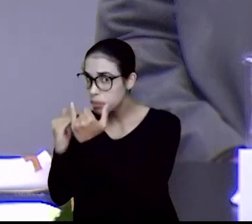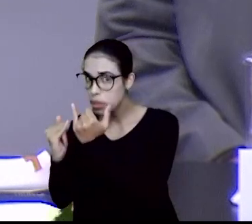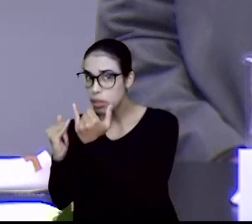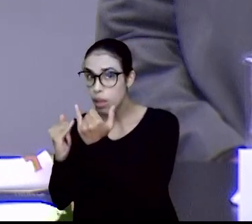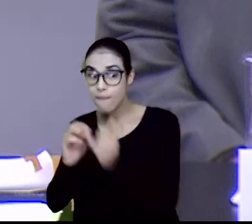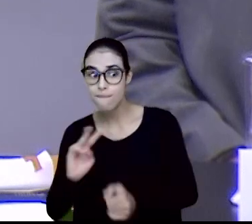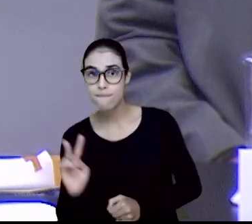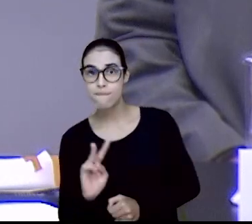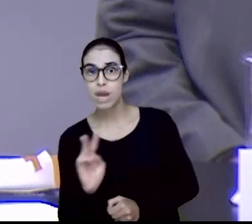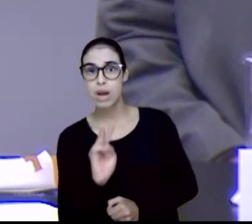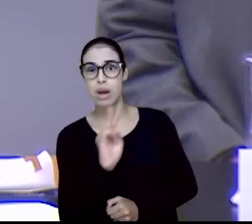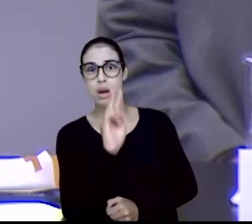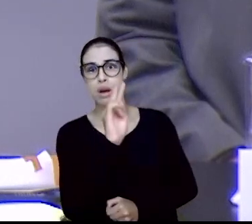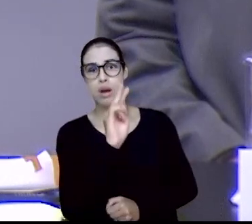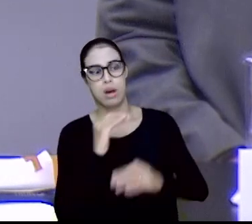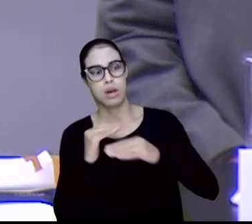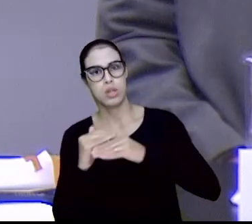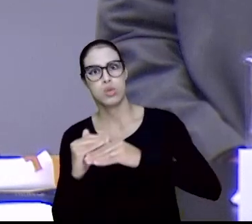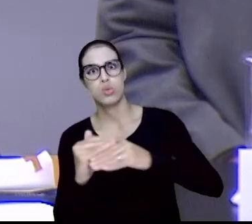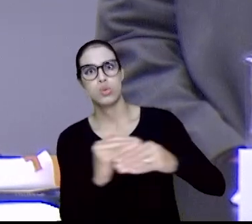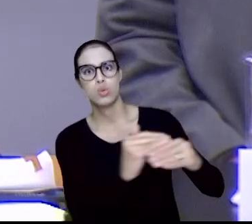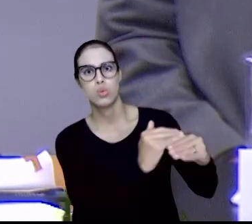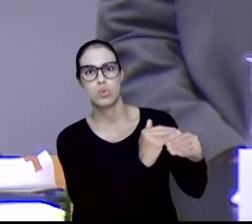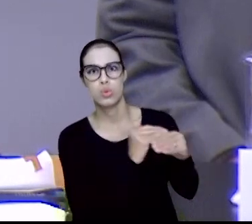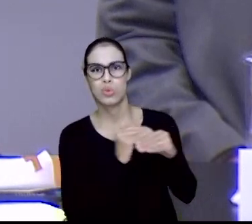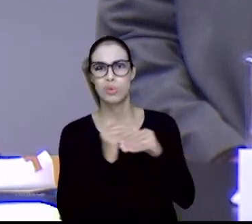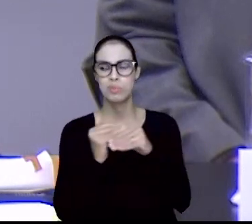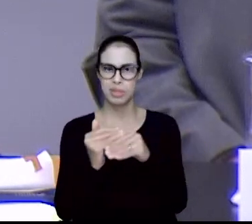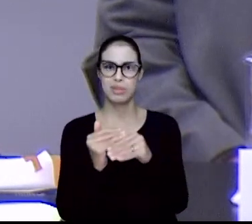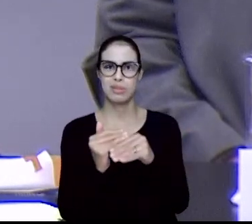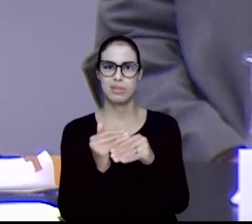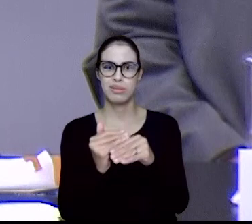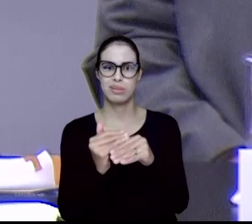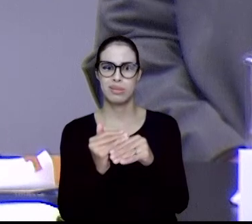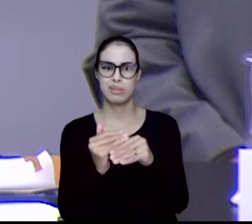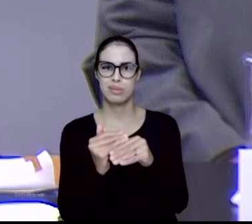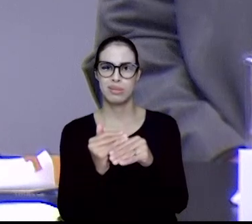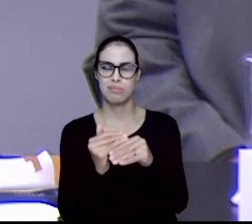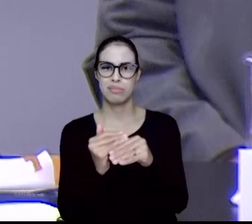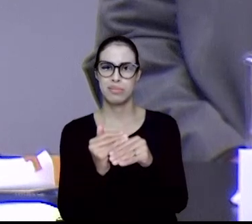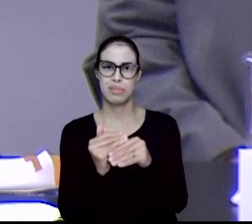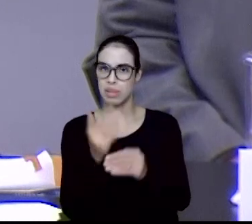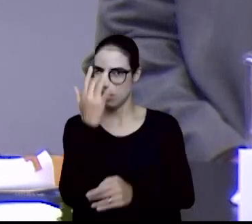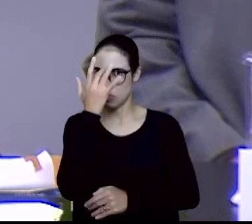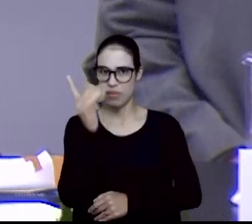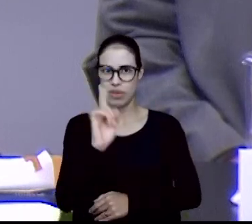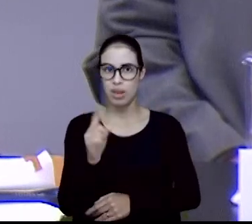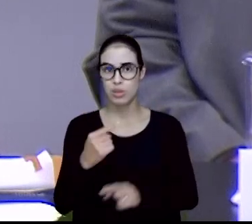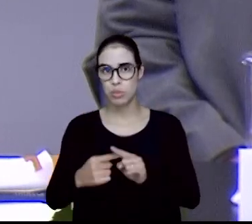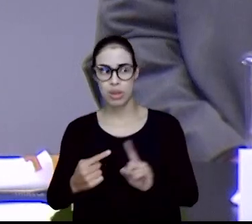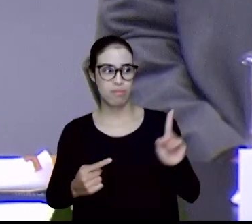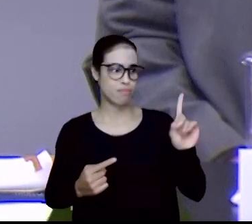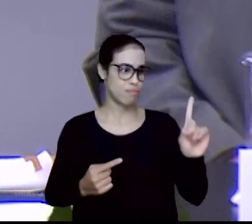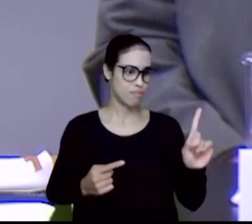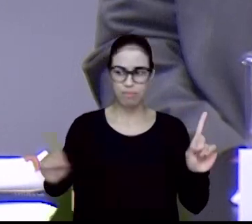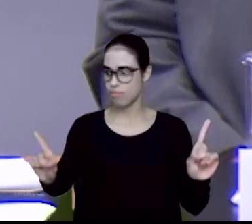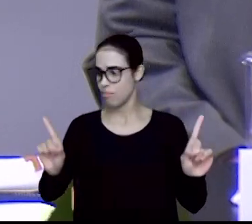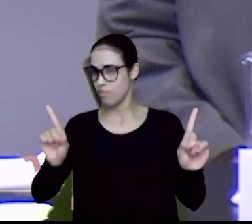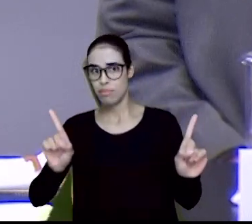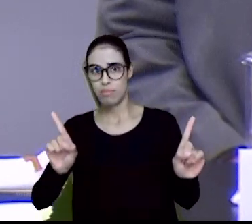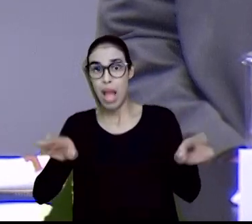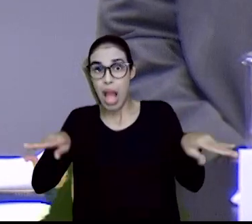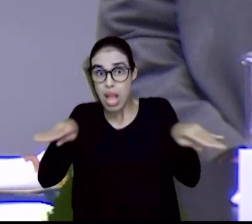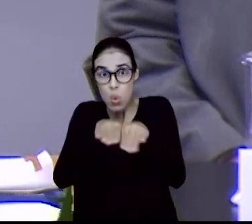coisas são mais gravosas para a compreensão da justiça do que 2 pessoas em igual situação terem um